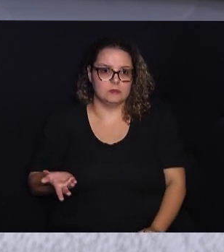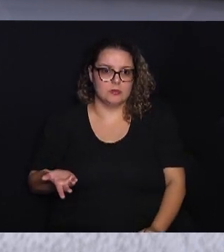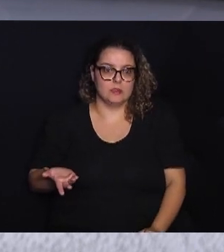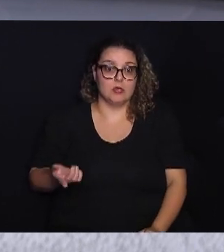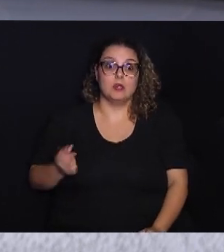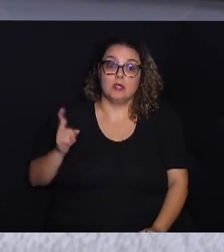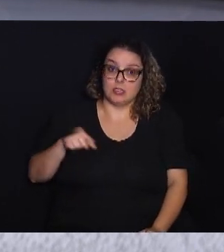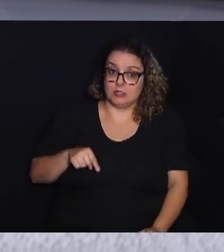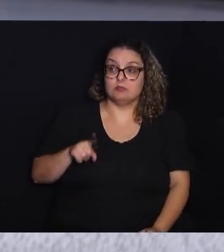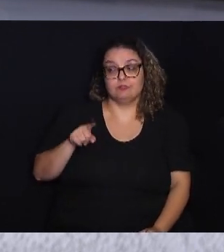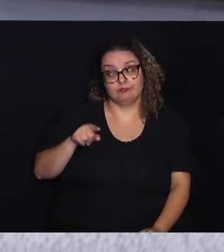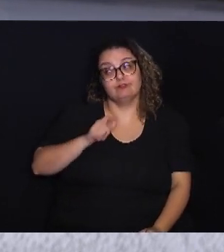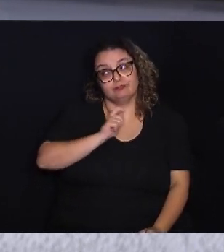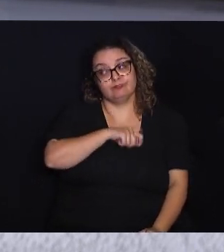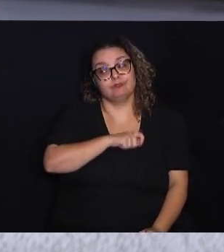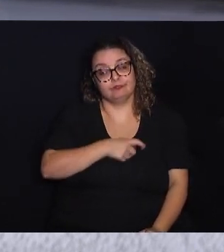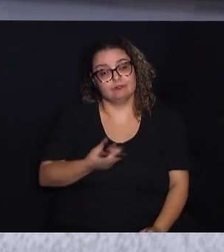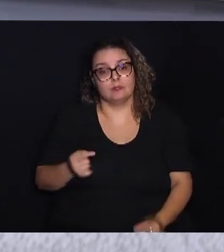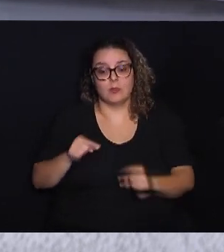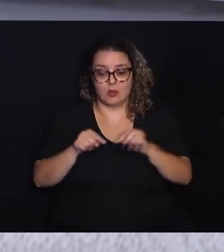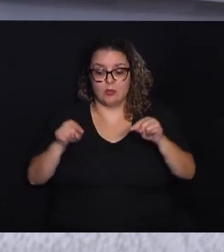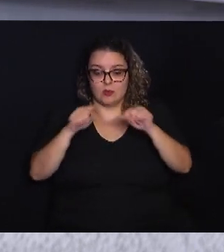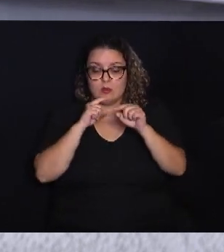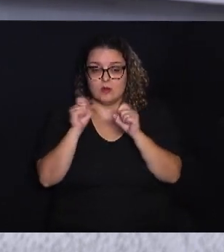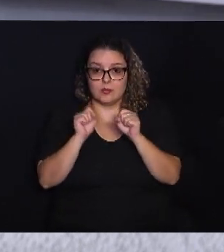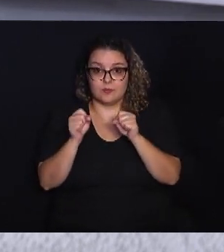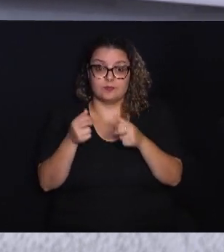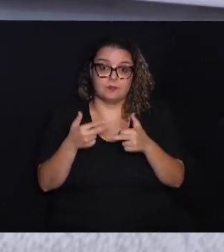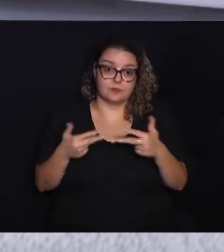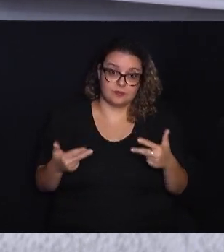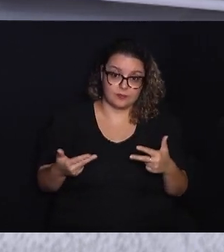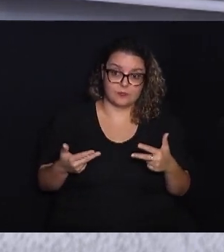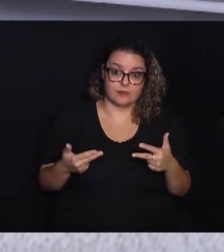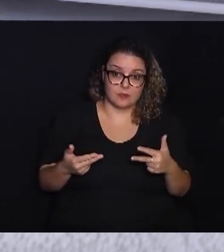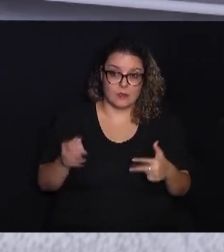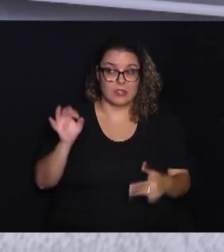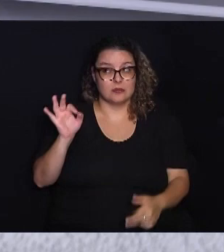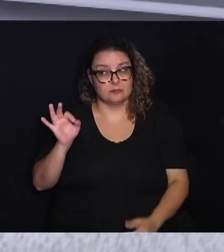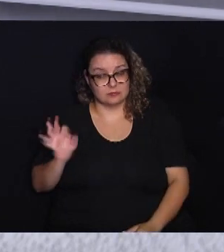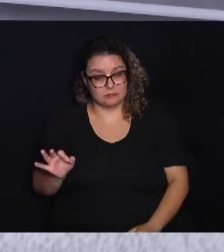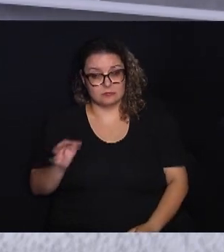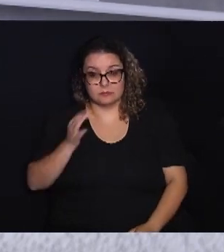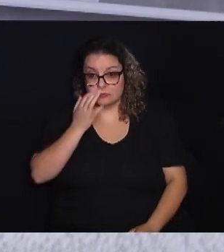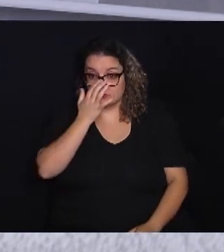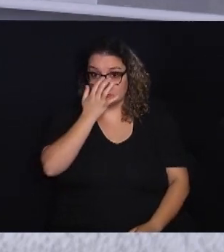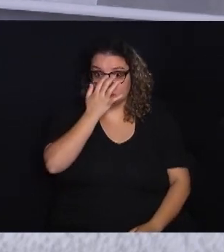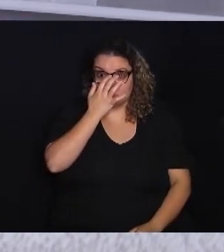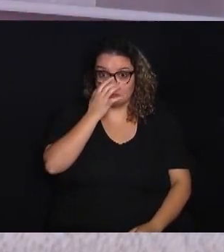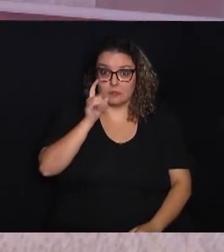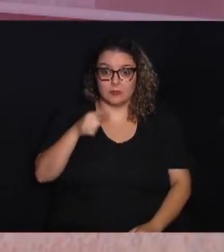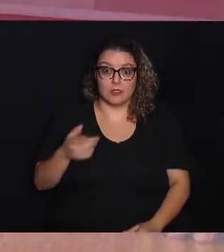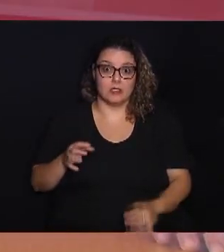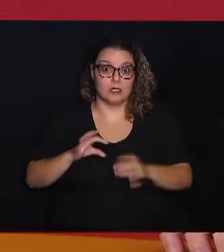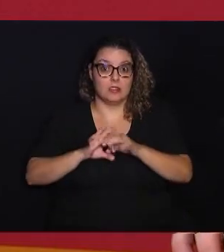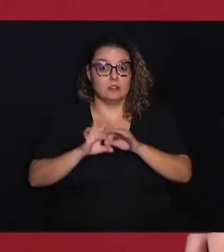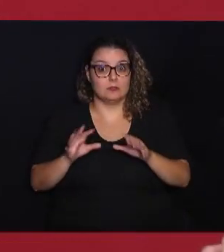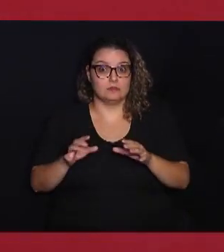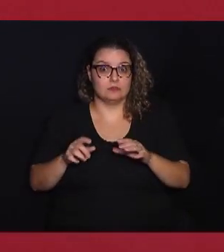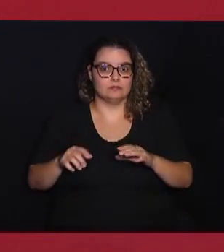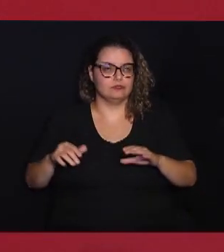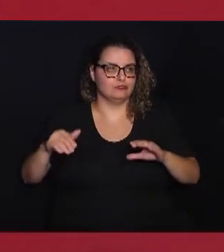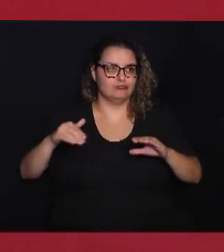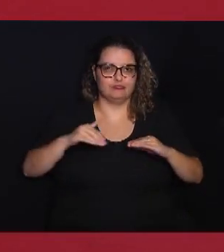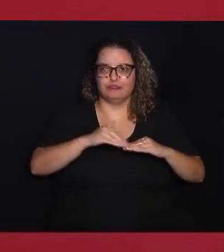assim. Esse é um vilão. E o ar-condicionado tem uma coisa que tem uma tendência, tá? Que é